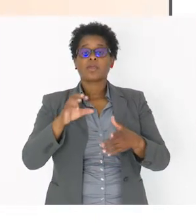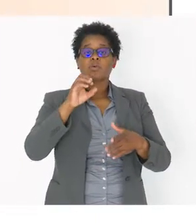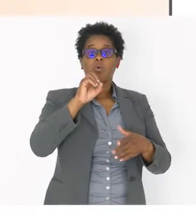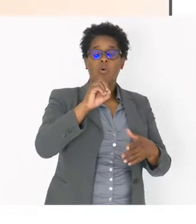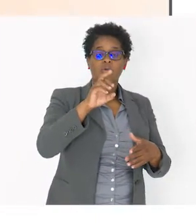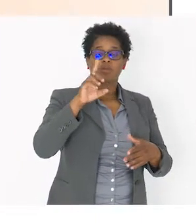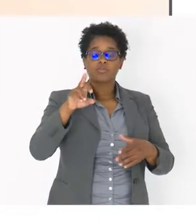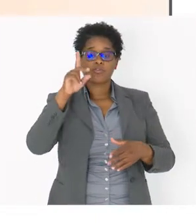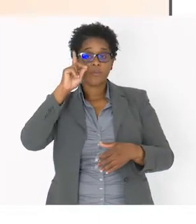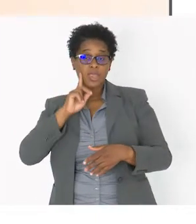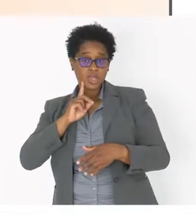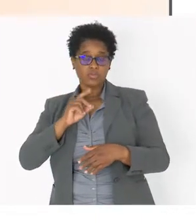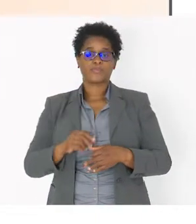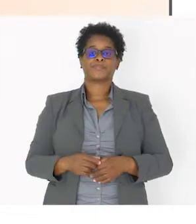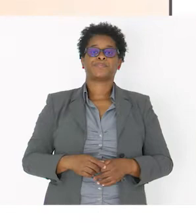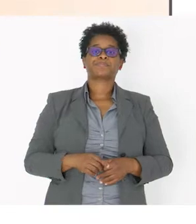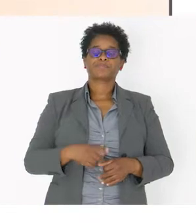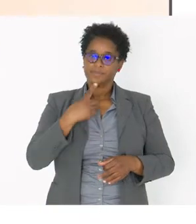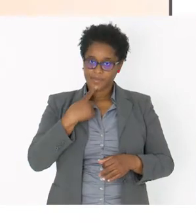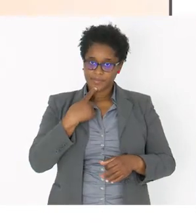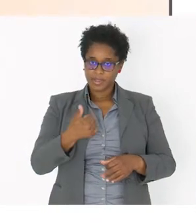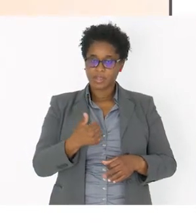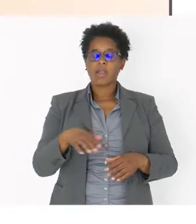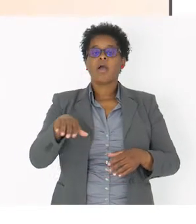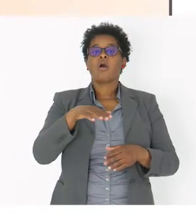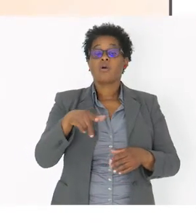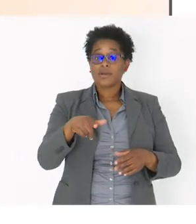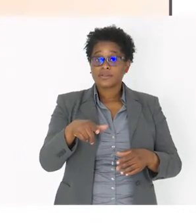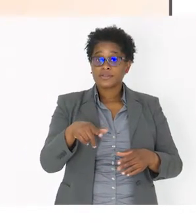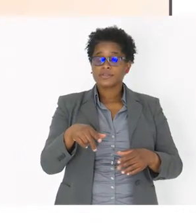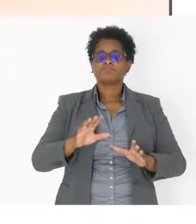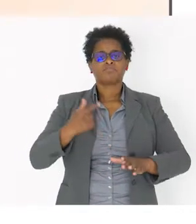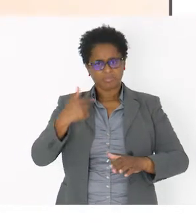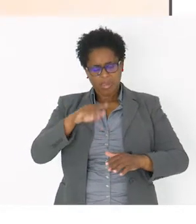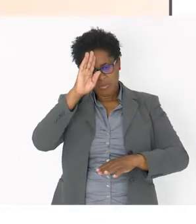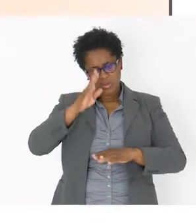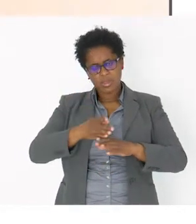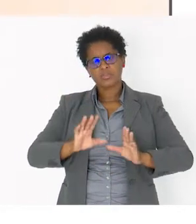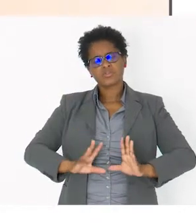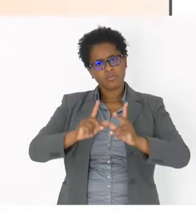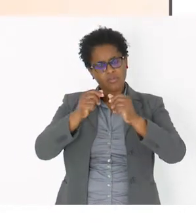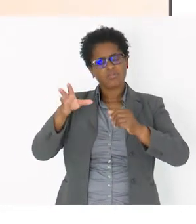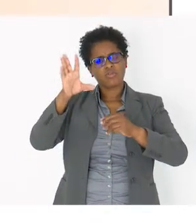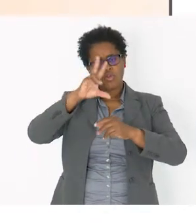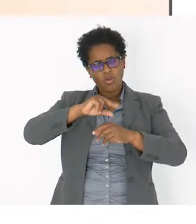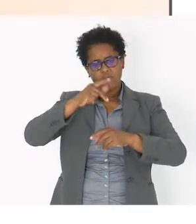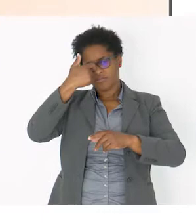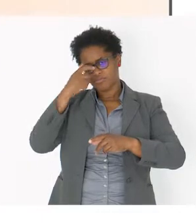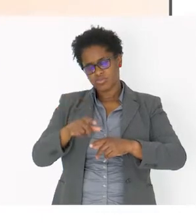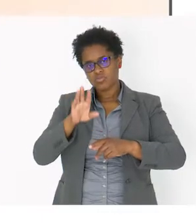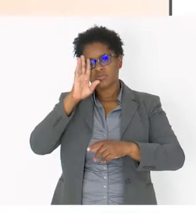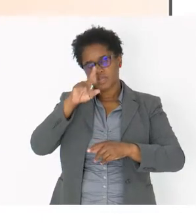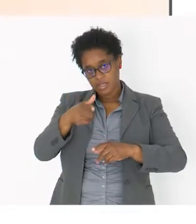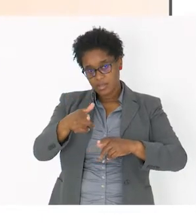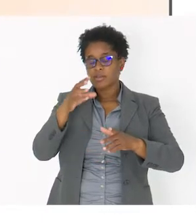reprodutor feminino, certo? Onde se desenvolve o novo ser. Não sei se estão a